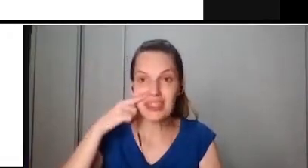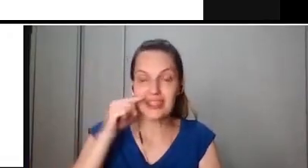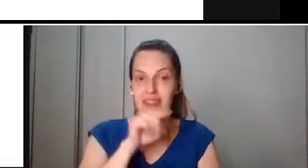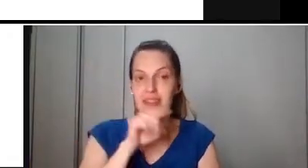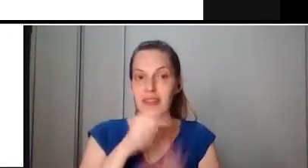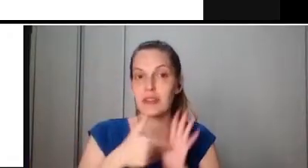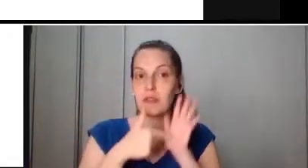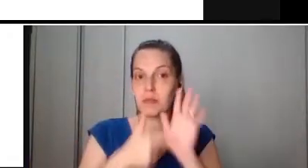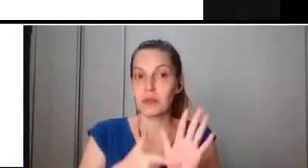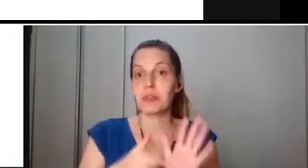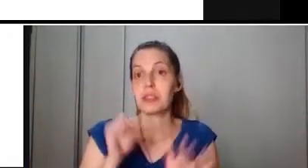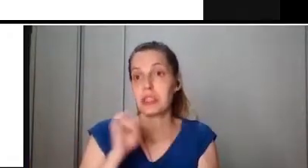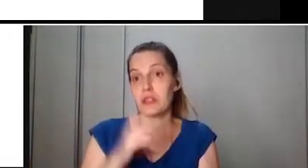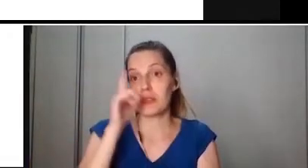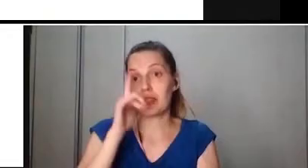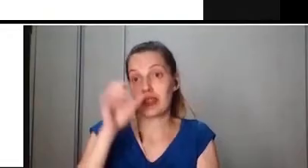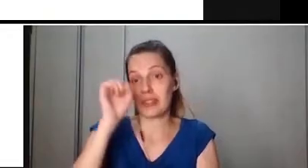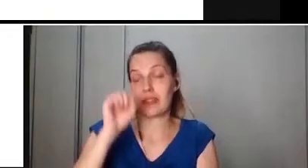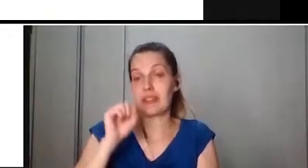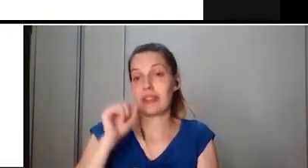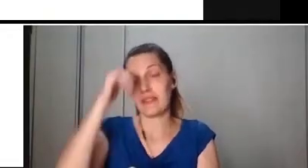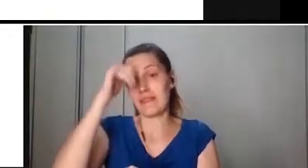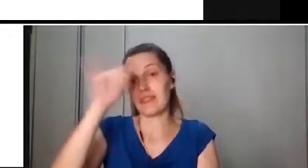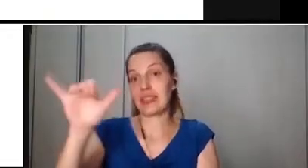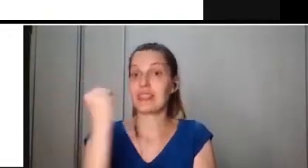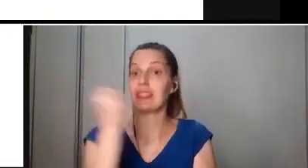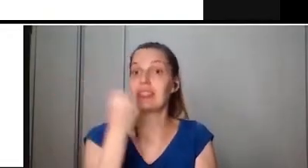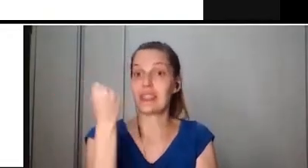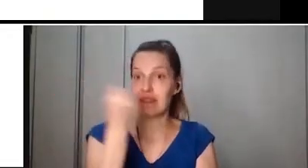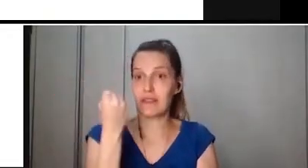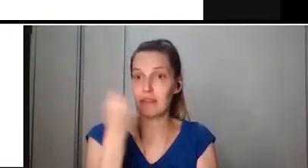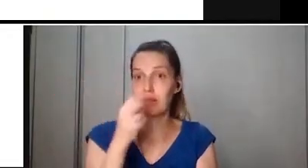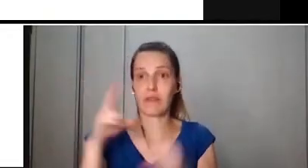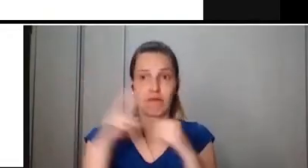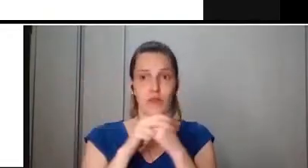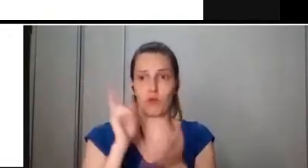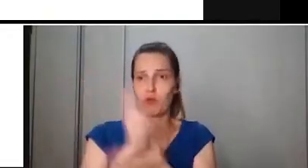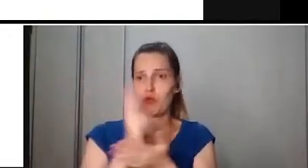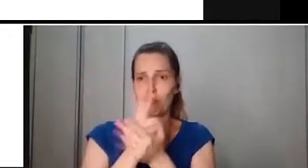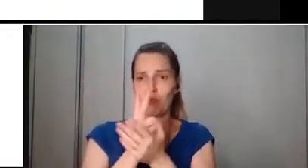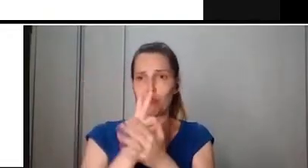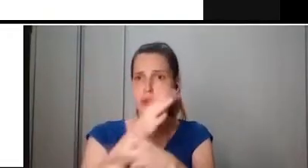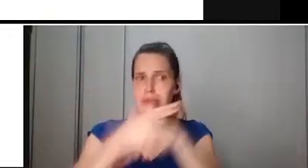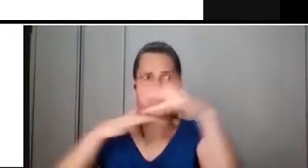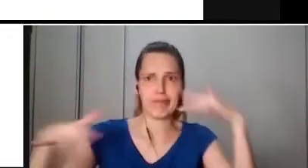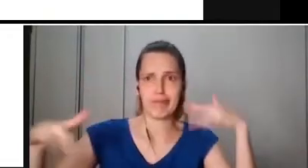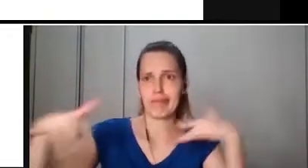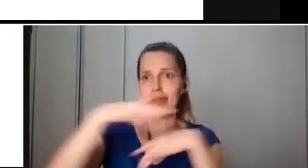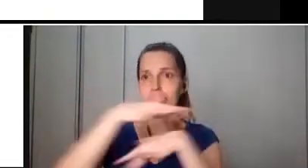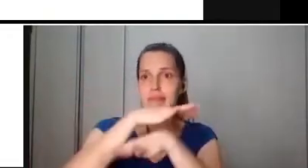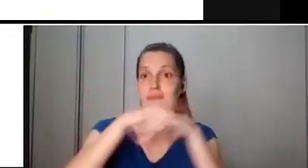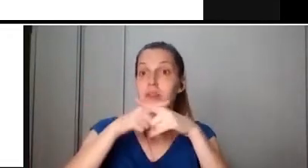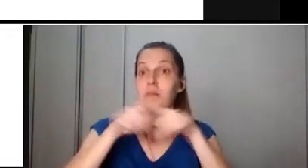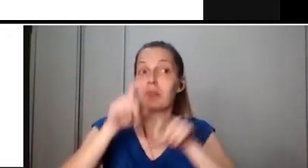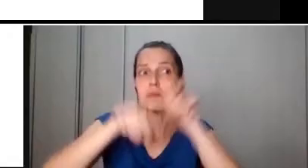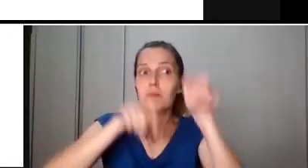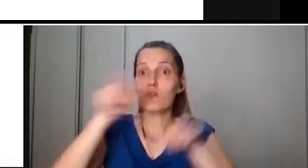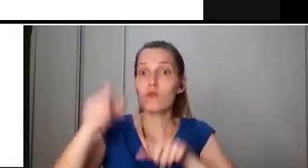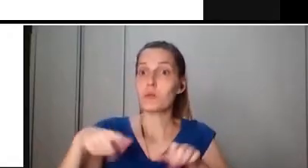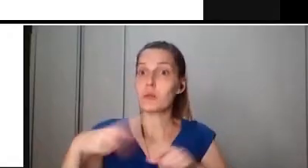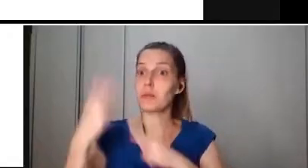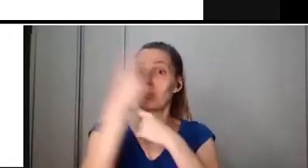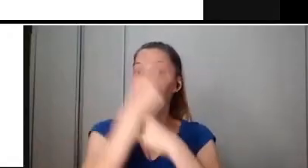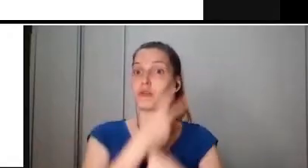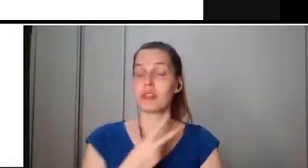circulando, mas uma vez que as pessoas estejam protegidas da doença, ela só vai